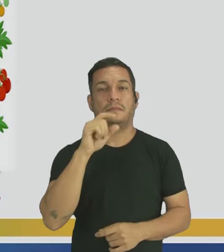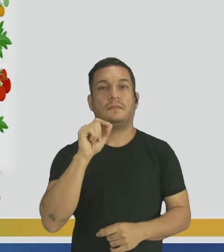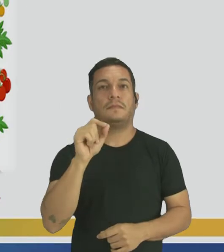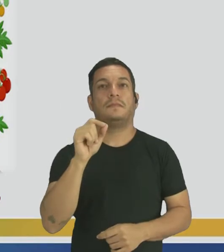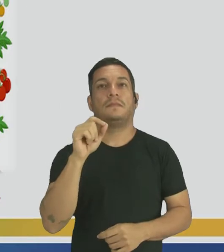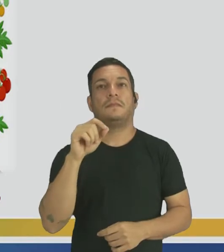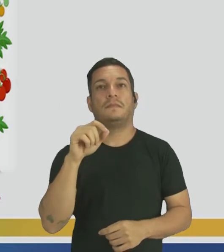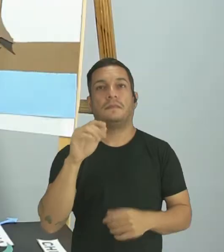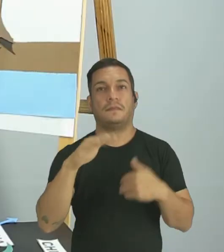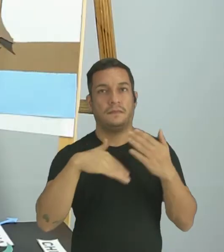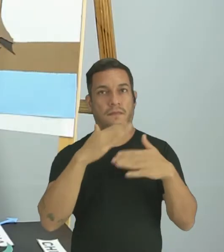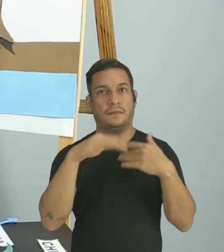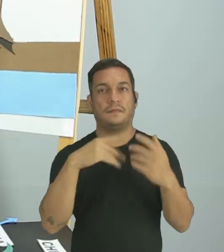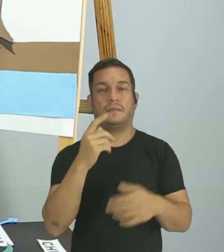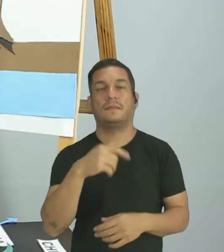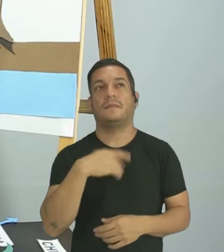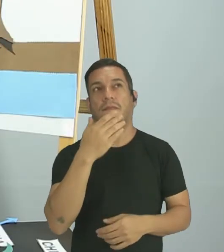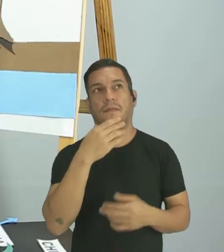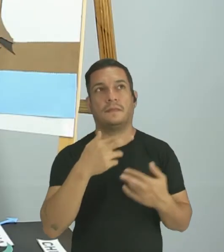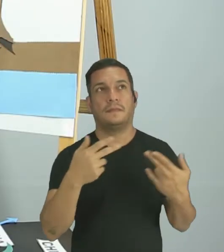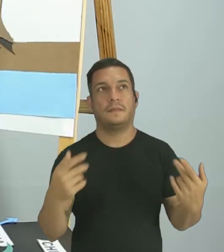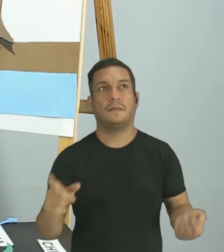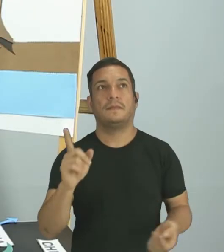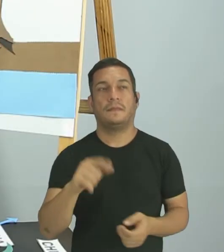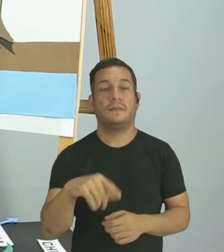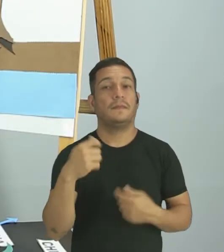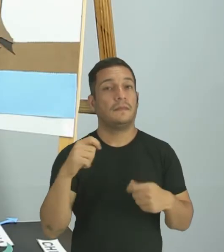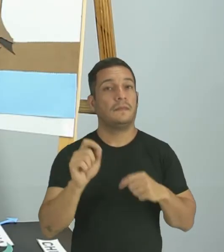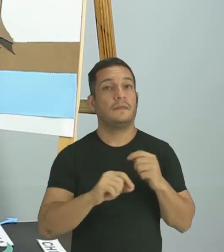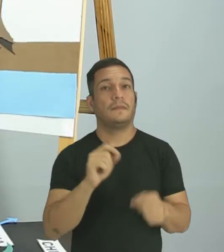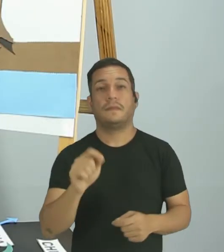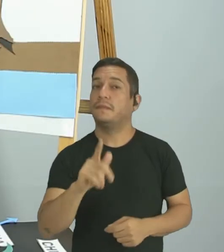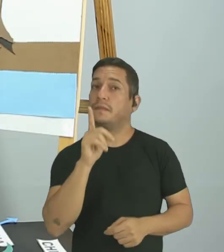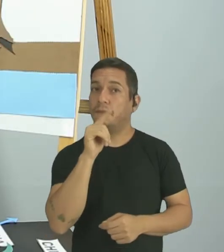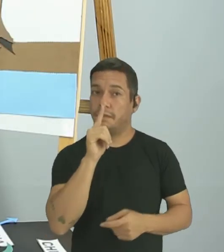nascer, crescer e dar frutos gostosos, ela precisa de